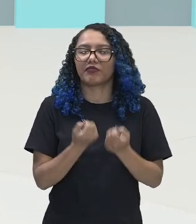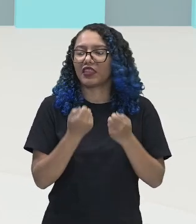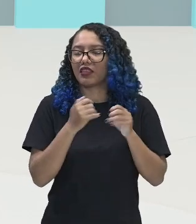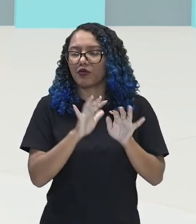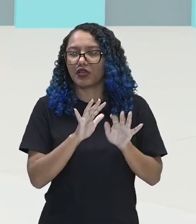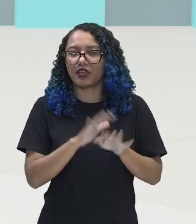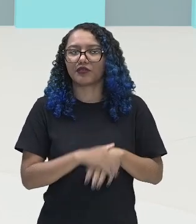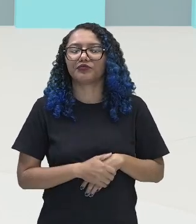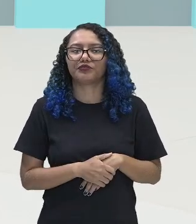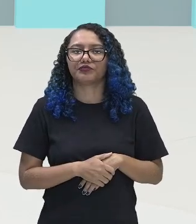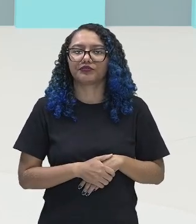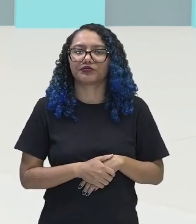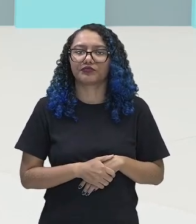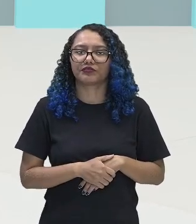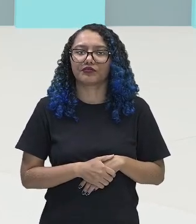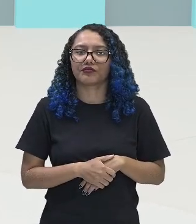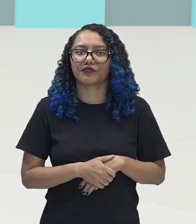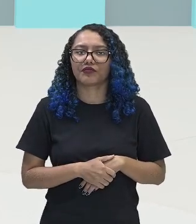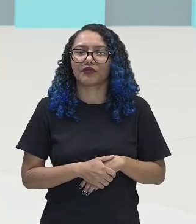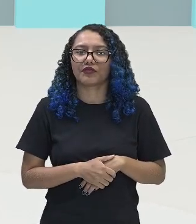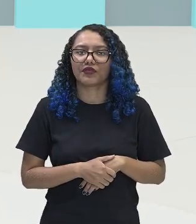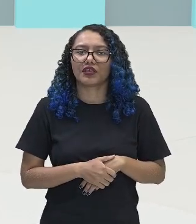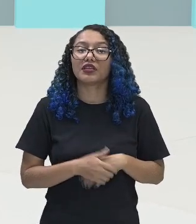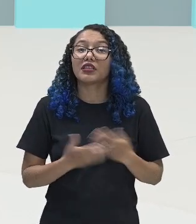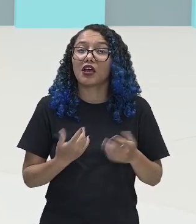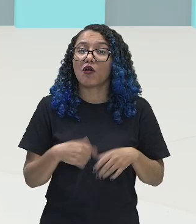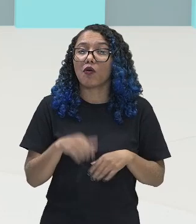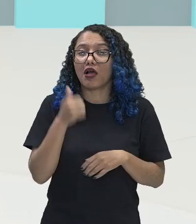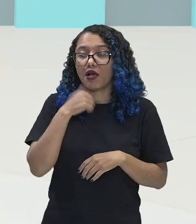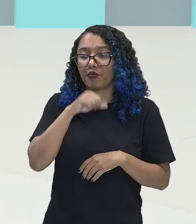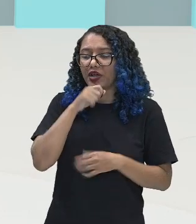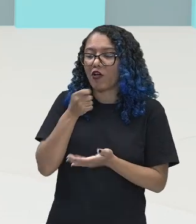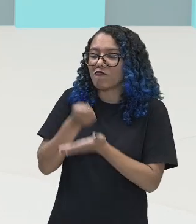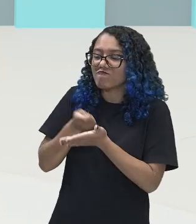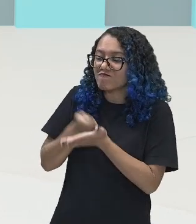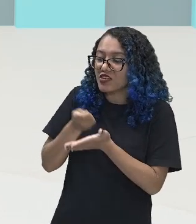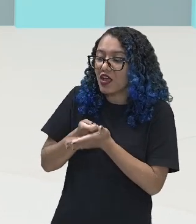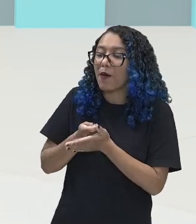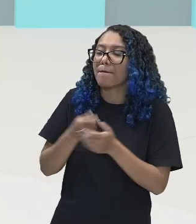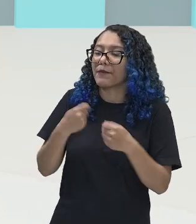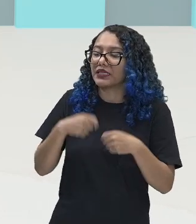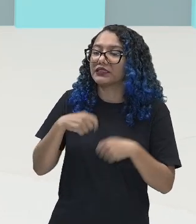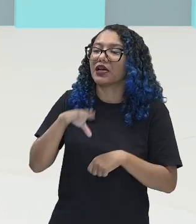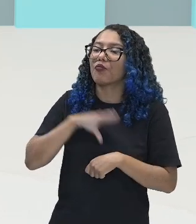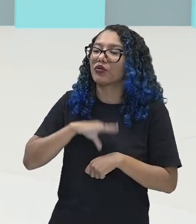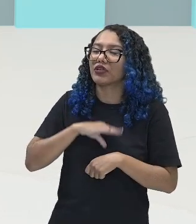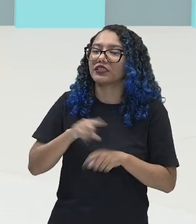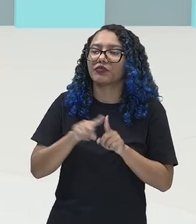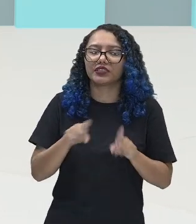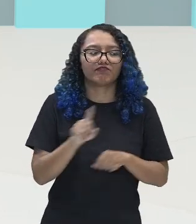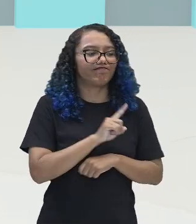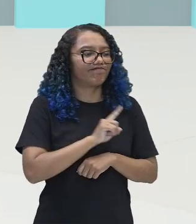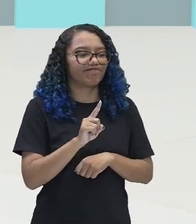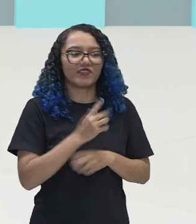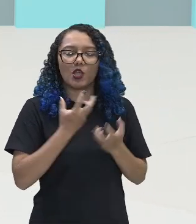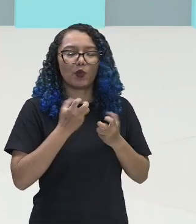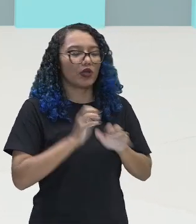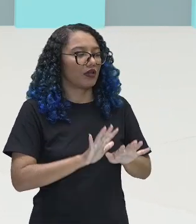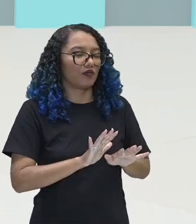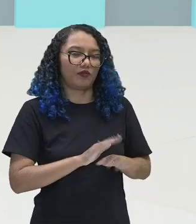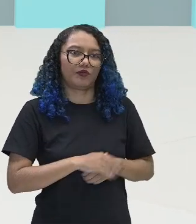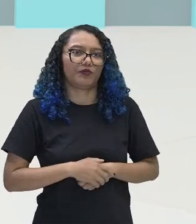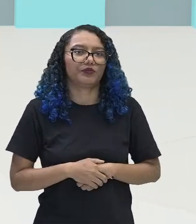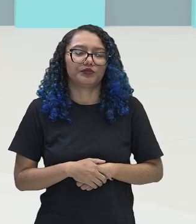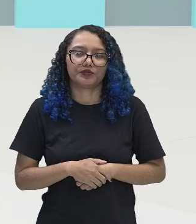tentou fazer uma situação de imposição, olha, sua língua será essa, mas a autora diz, não, eu não quero saber disso, eu não